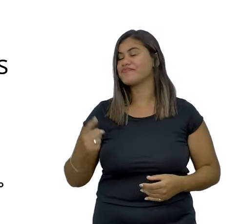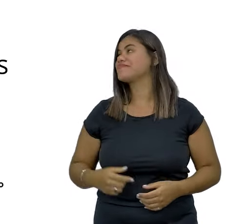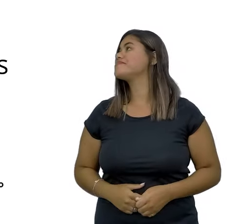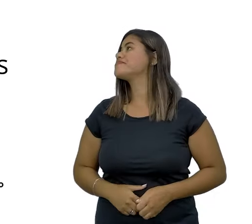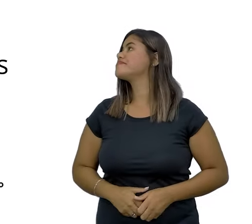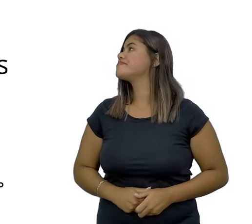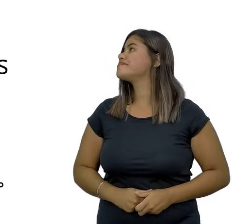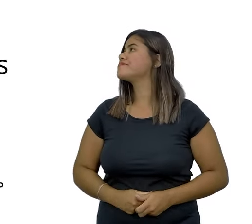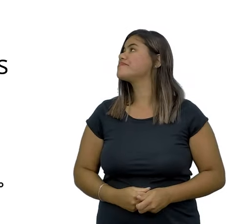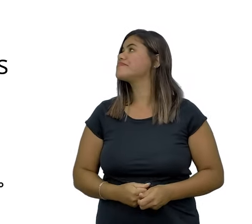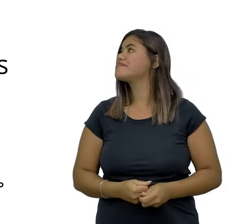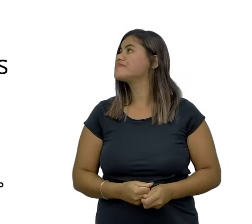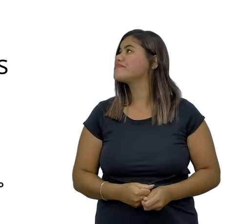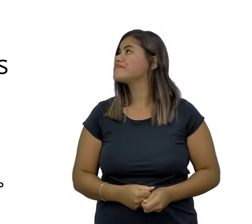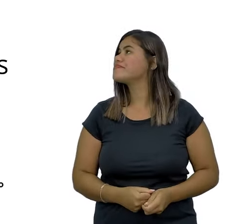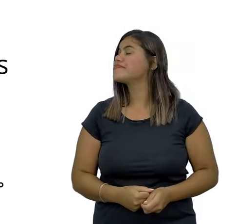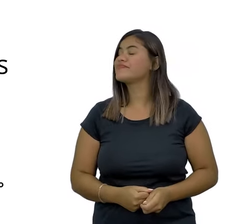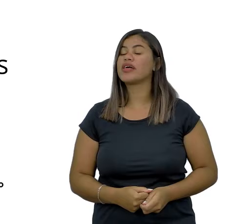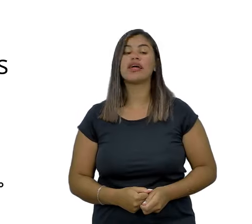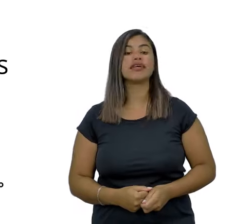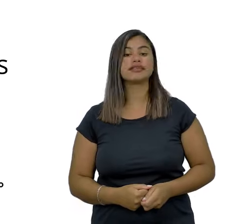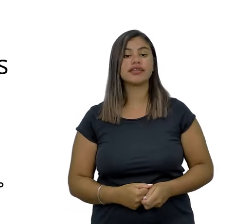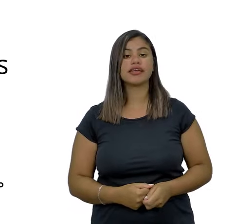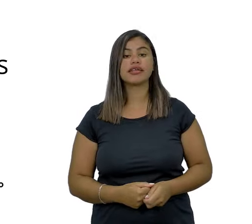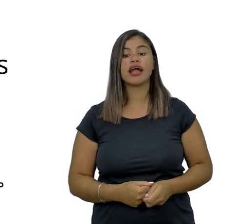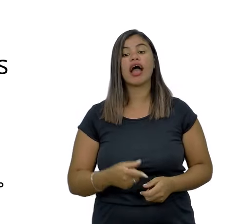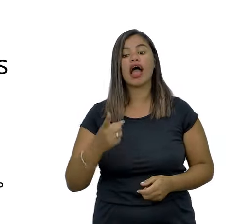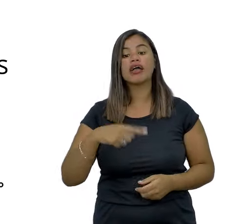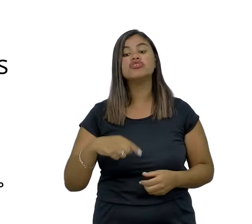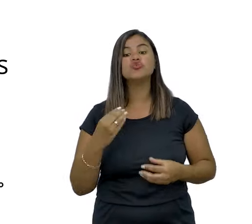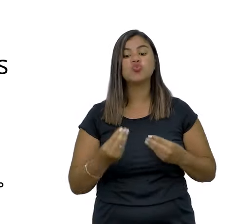Então, nesse quarto momento, a gente vai fazer